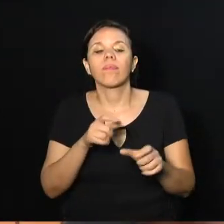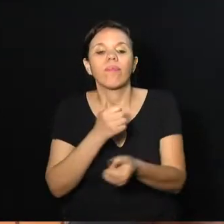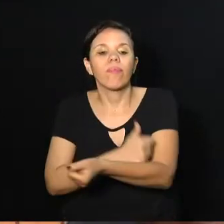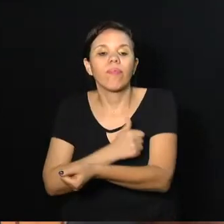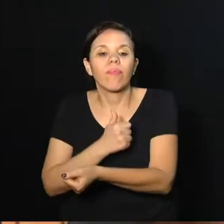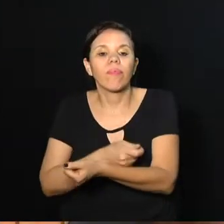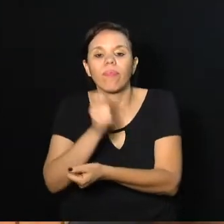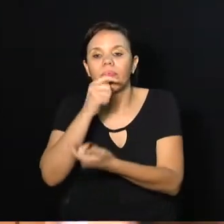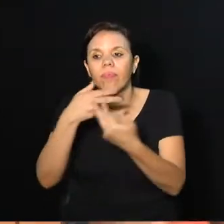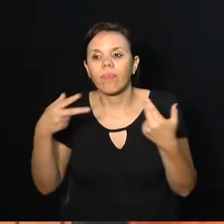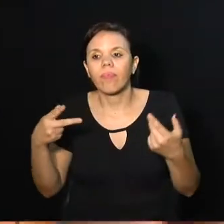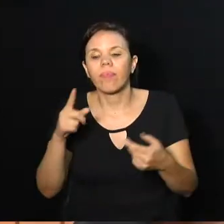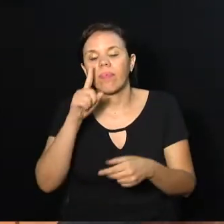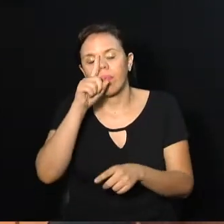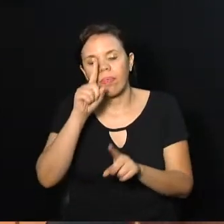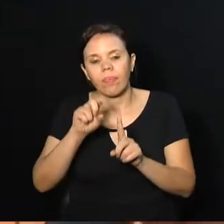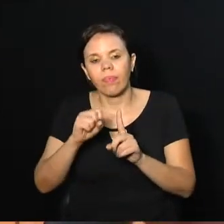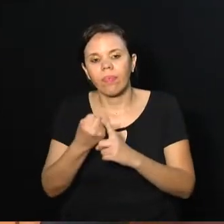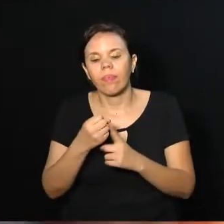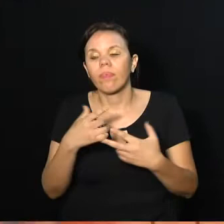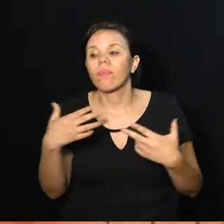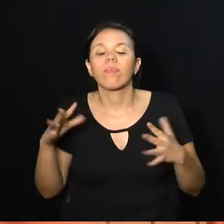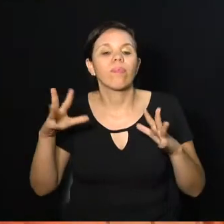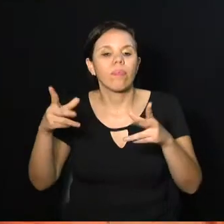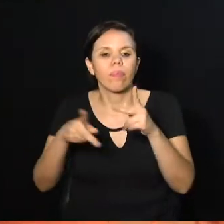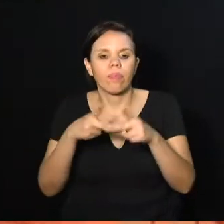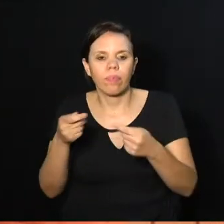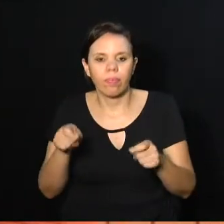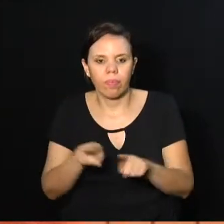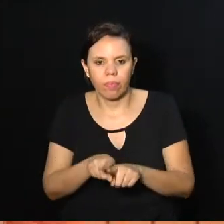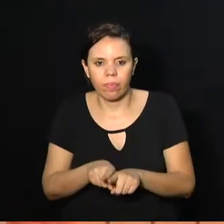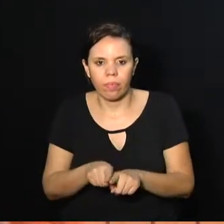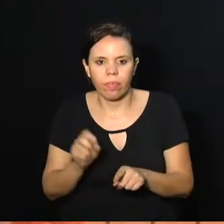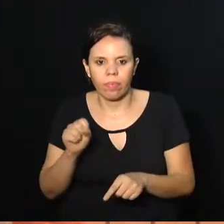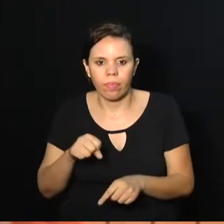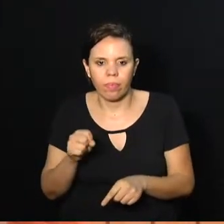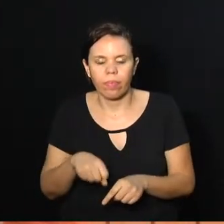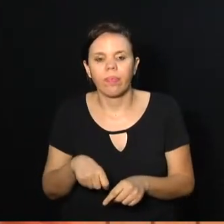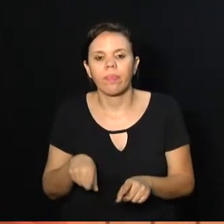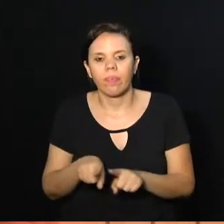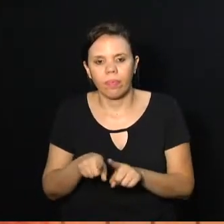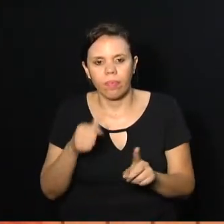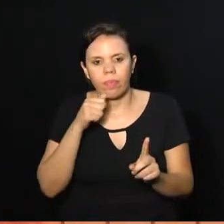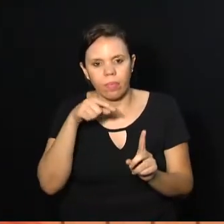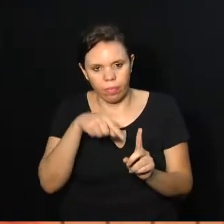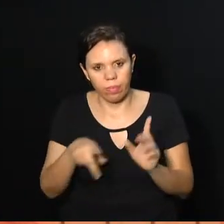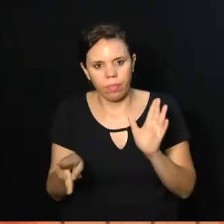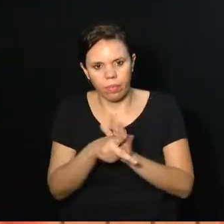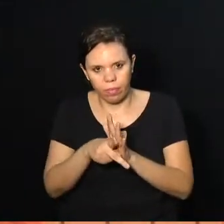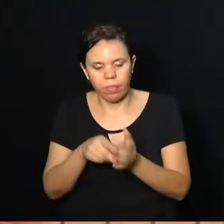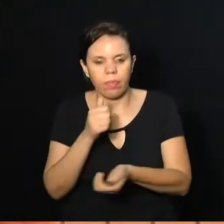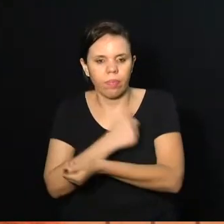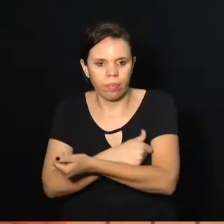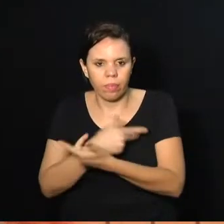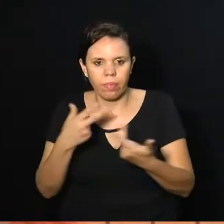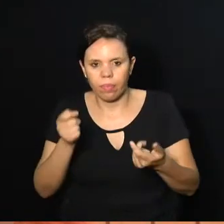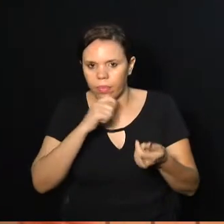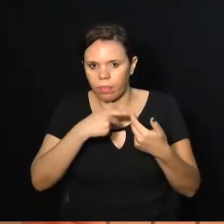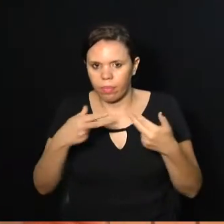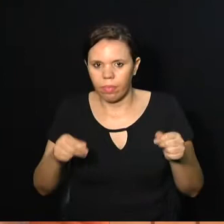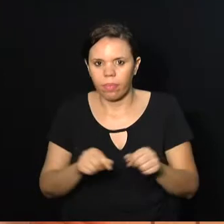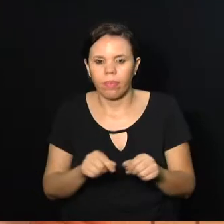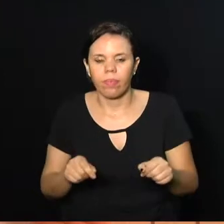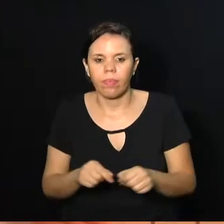e vulnerabilidade social ou todas as parturientes? Essas demandas dessas pacientes que demandam essa necessidade